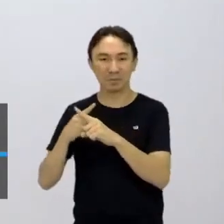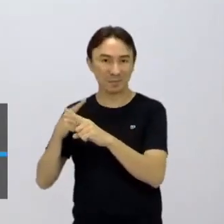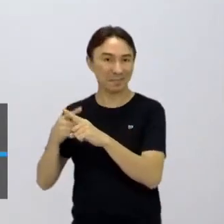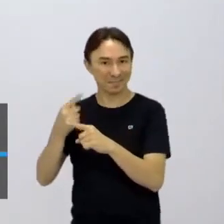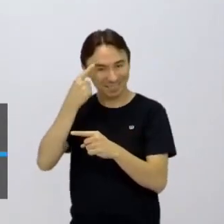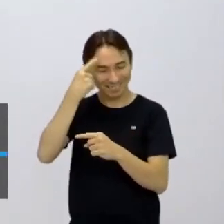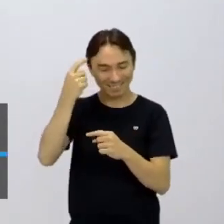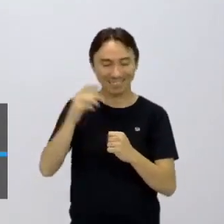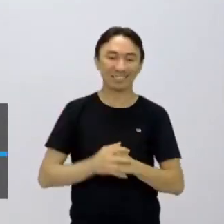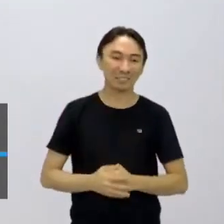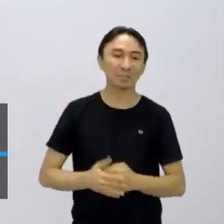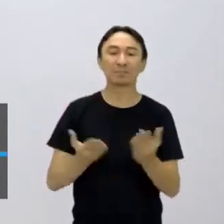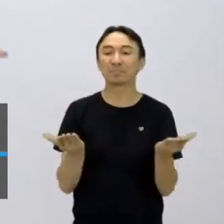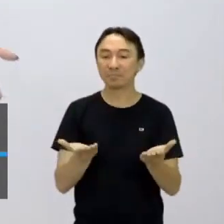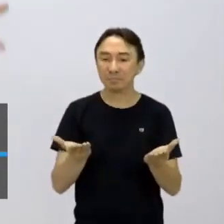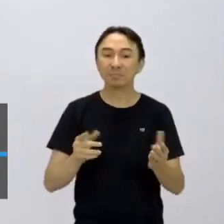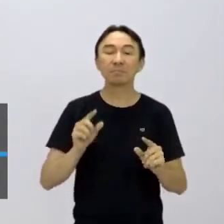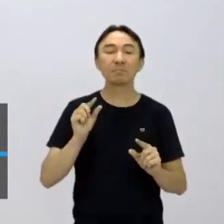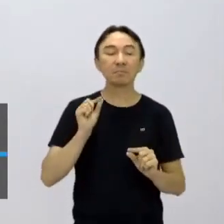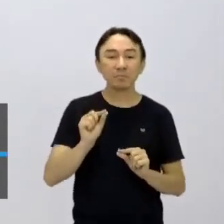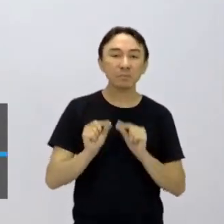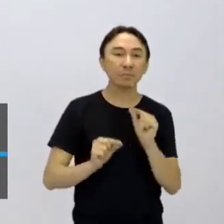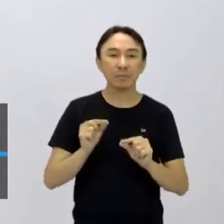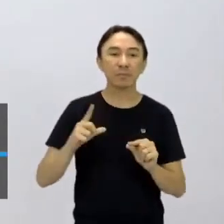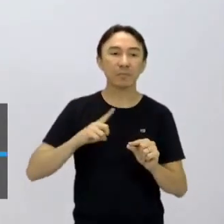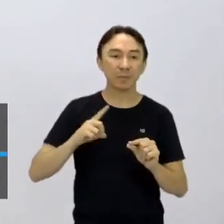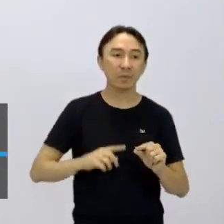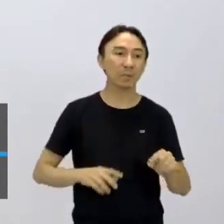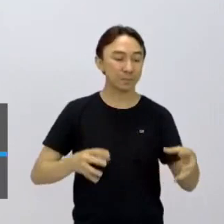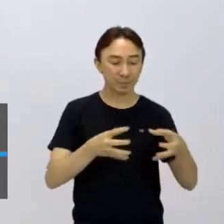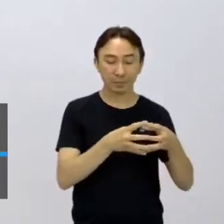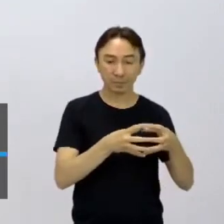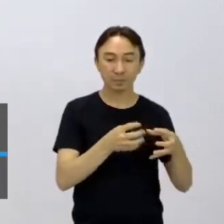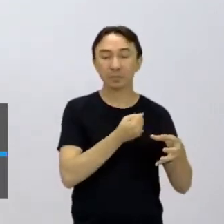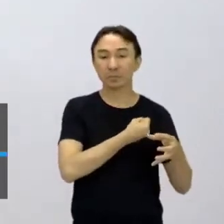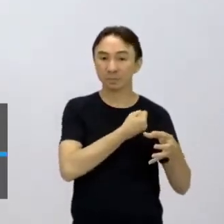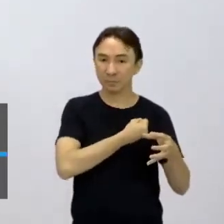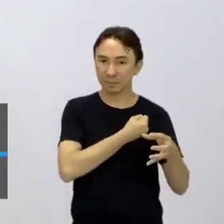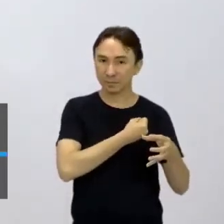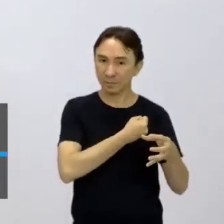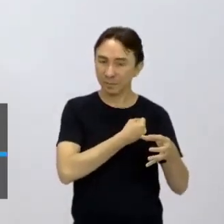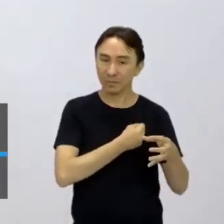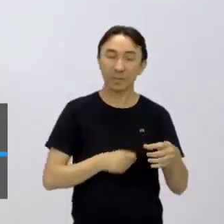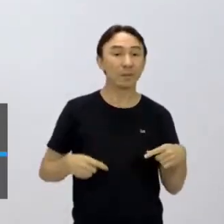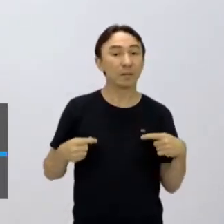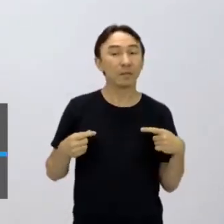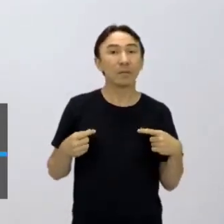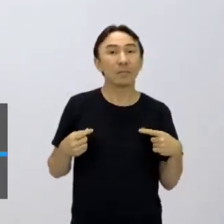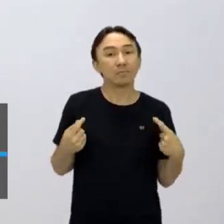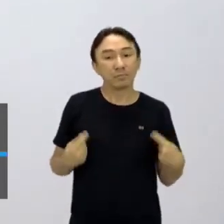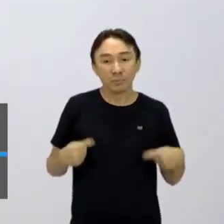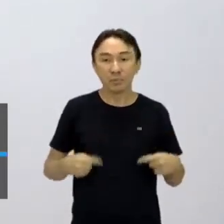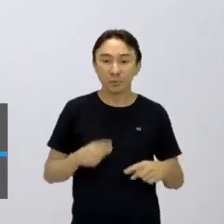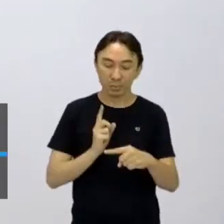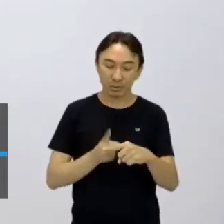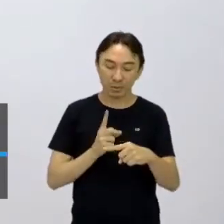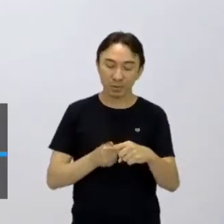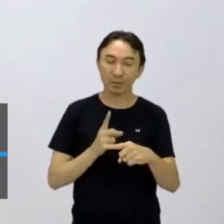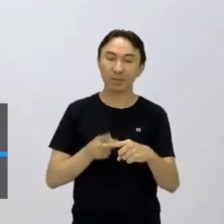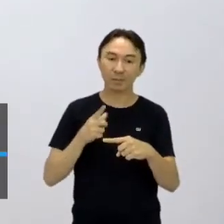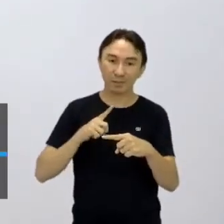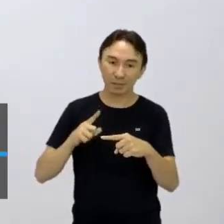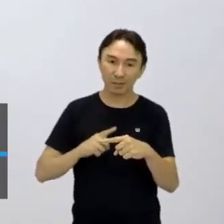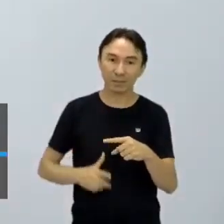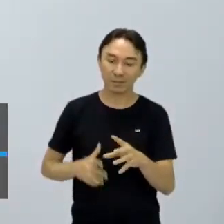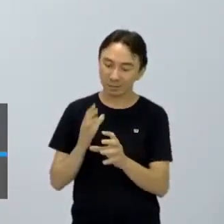nesse conjunto, que é o conjunto que apareceu, foi necessário para ampliar devido às divisões. Especialmente